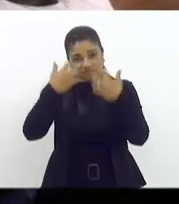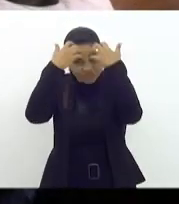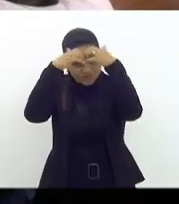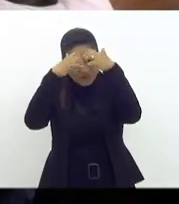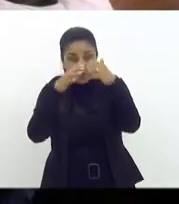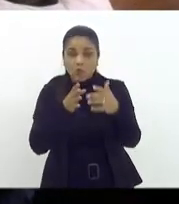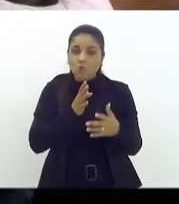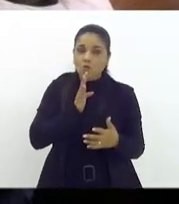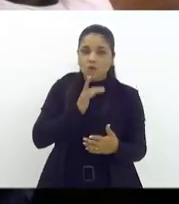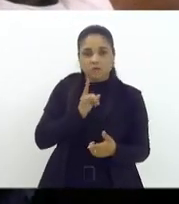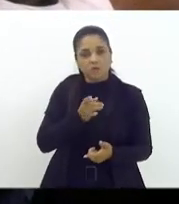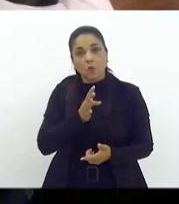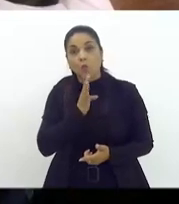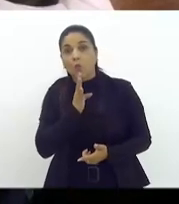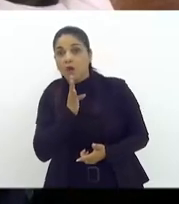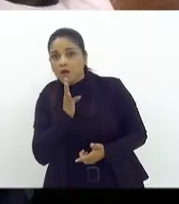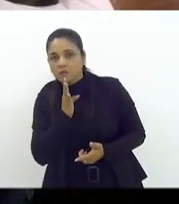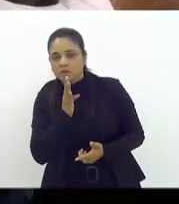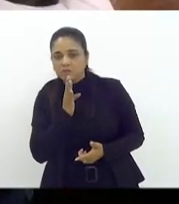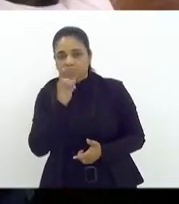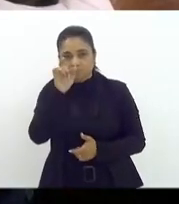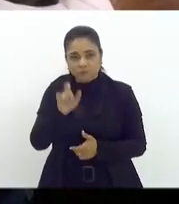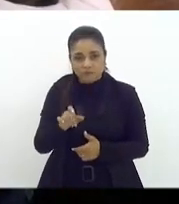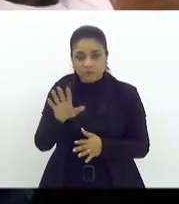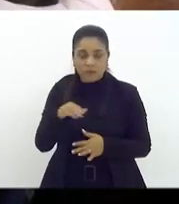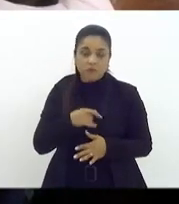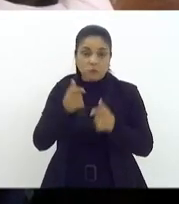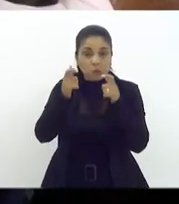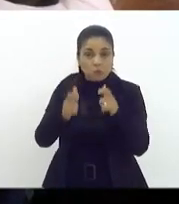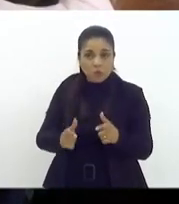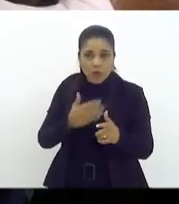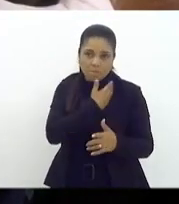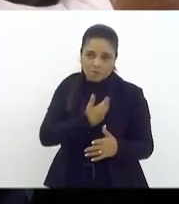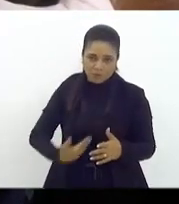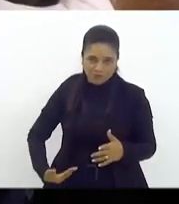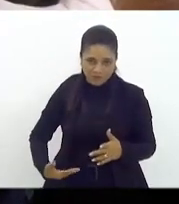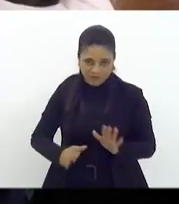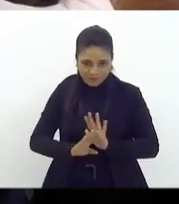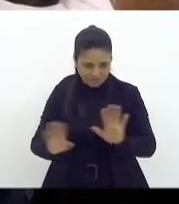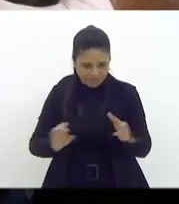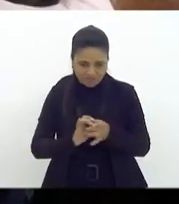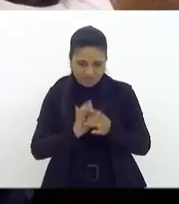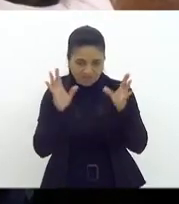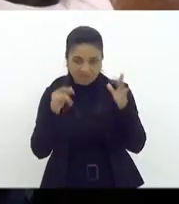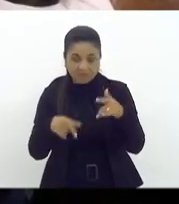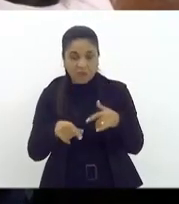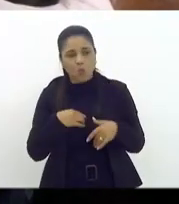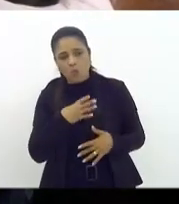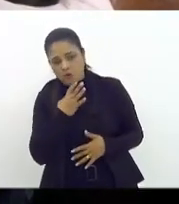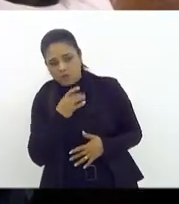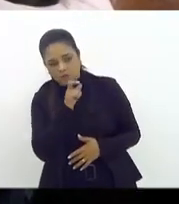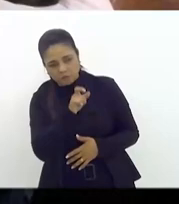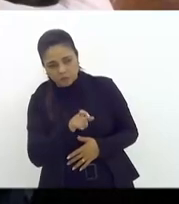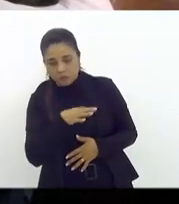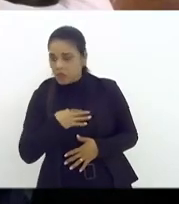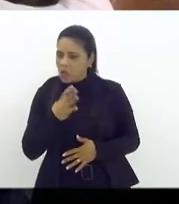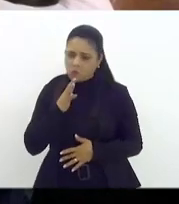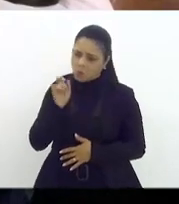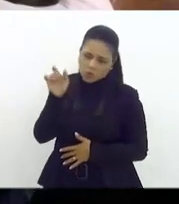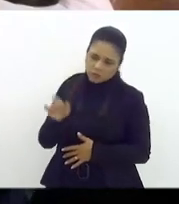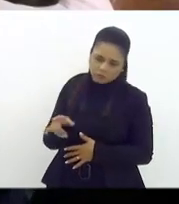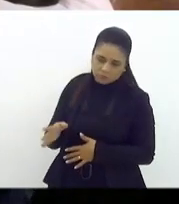estão num lugar público você sabe não essa pessoa eu conheço essa pessoa não isso Vocês conseguem fazer